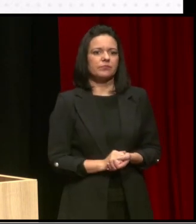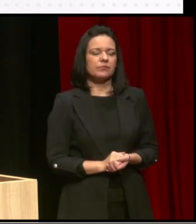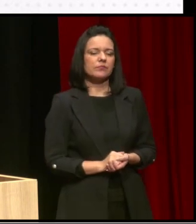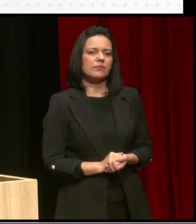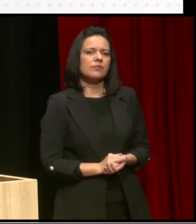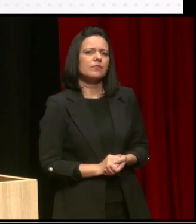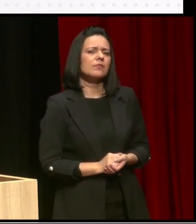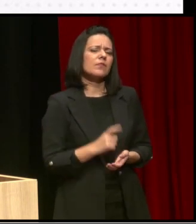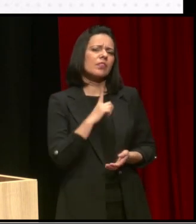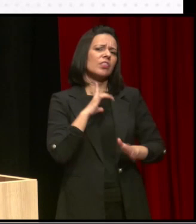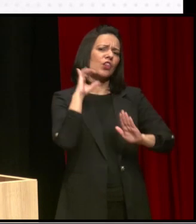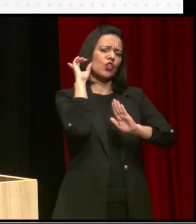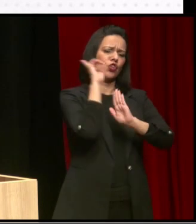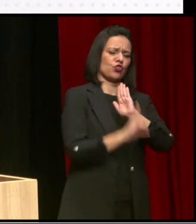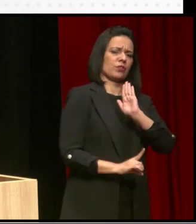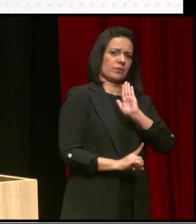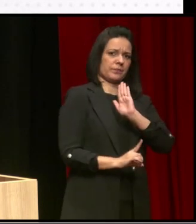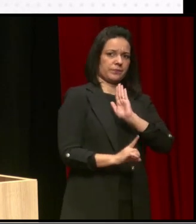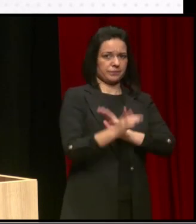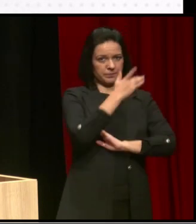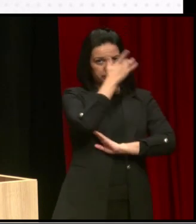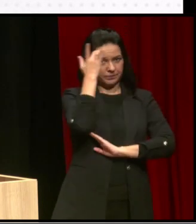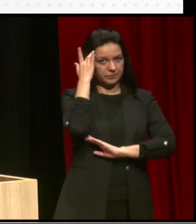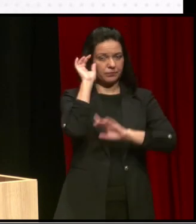com Deficiência, que